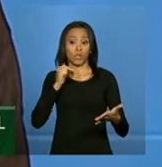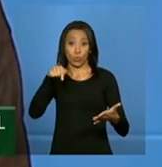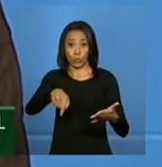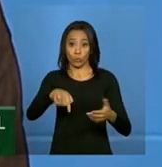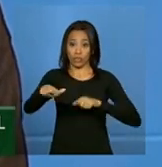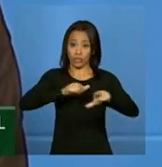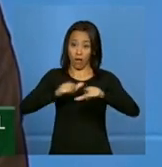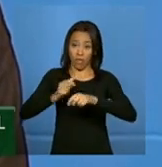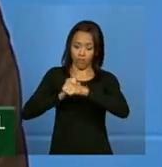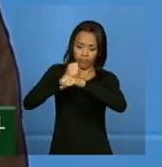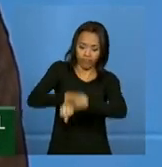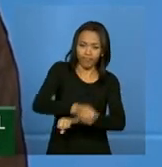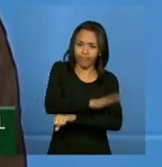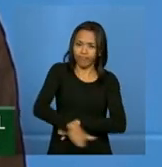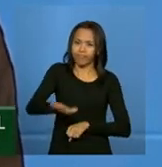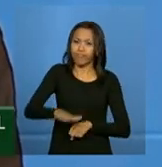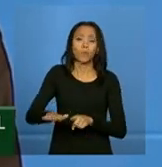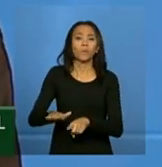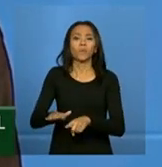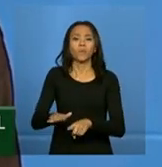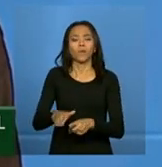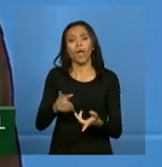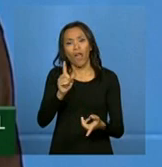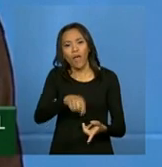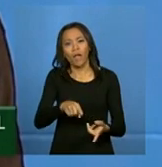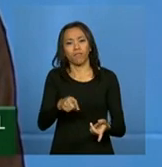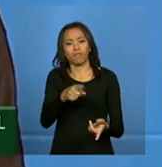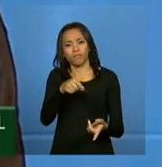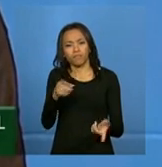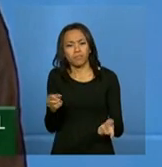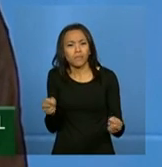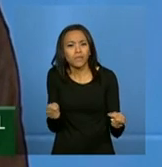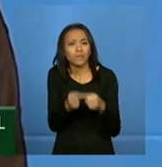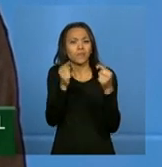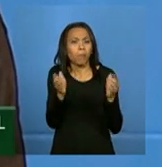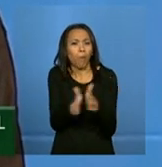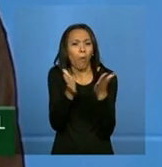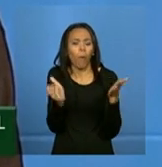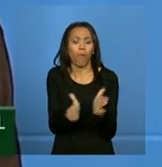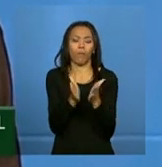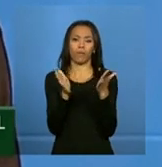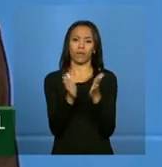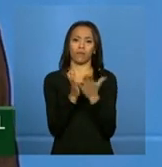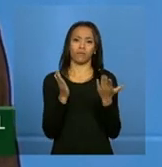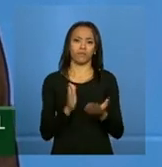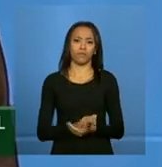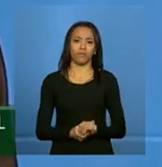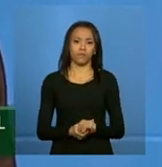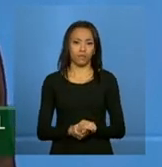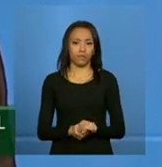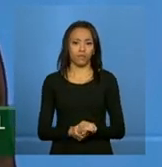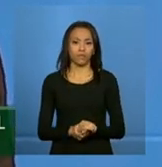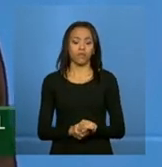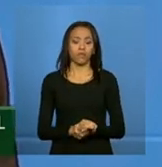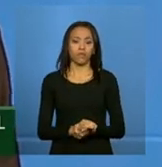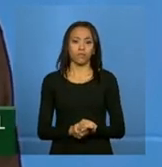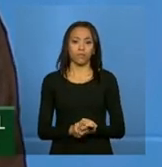infantil muitas vezes tem suas raízes nas vulnerabilidades associadas com a pobreza, com riscos, e